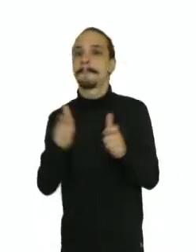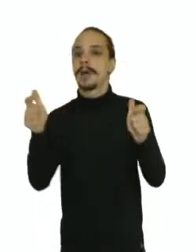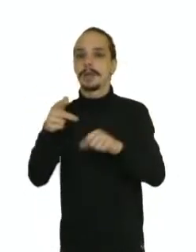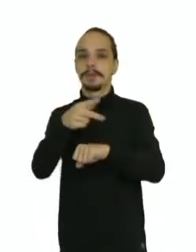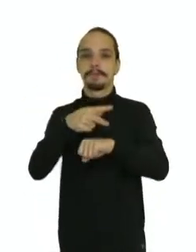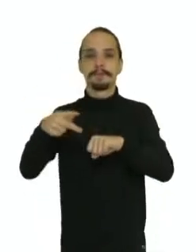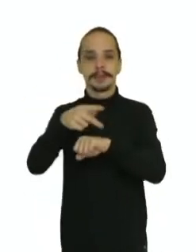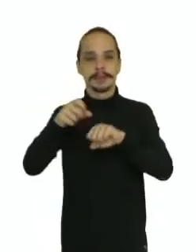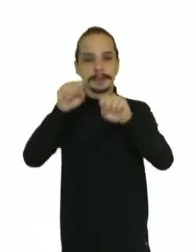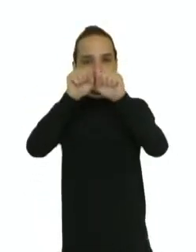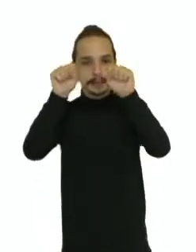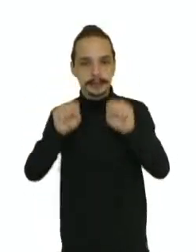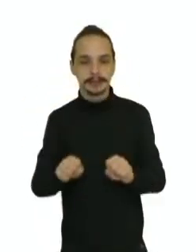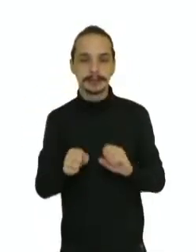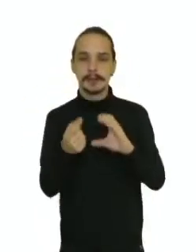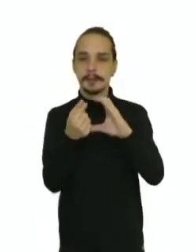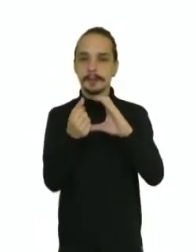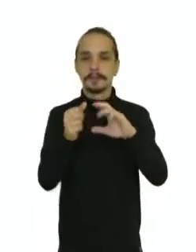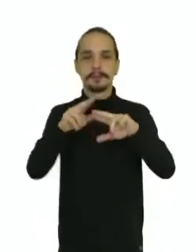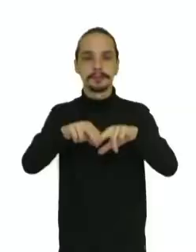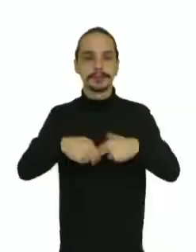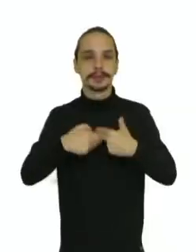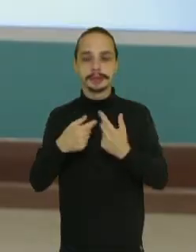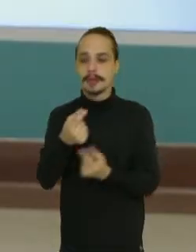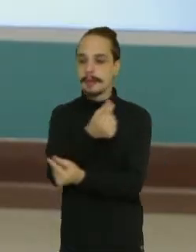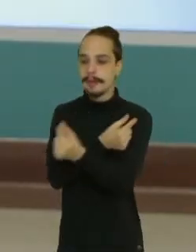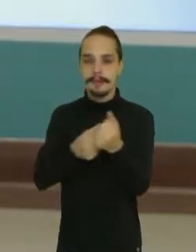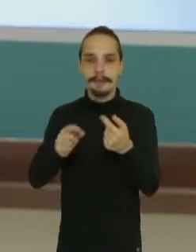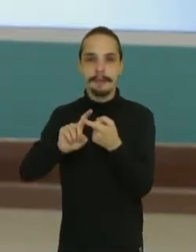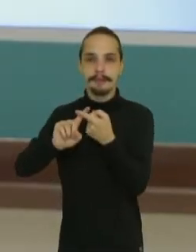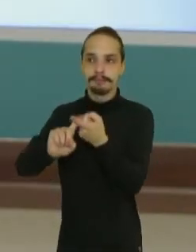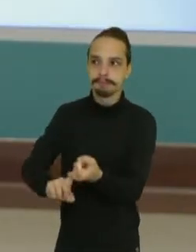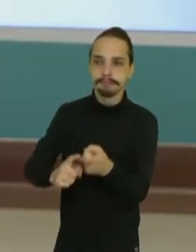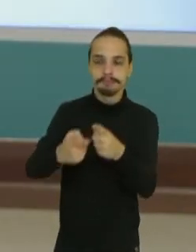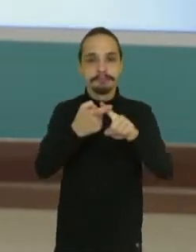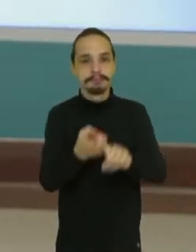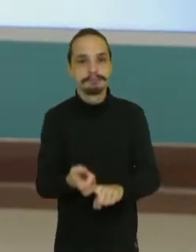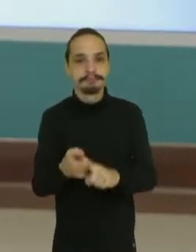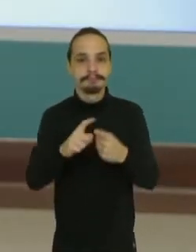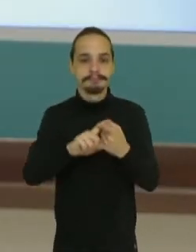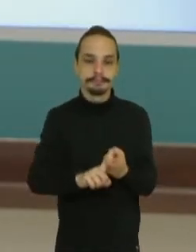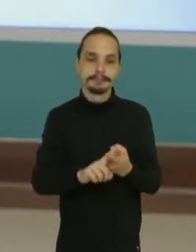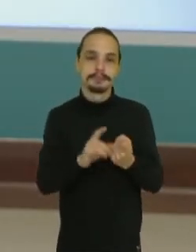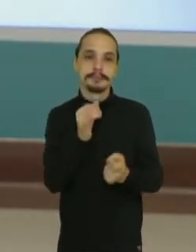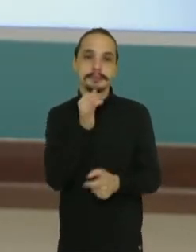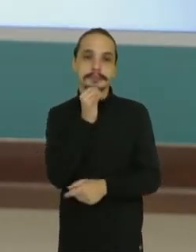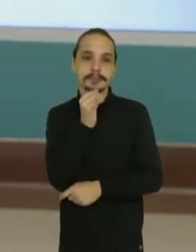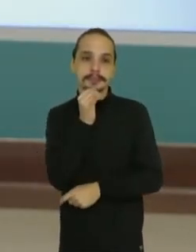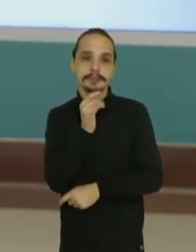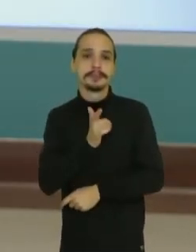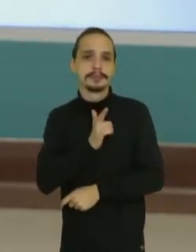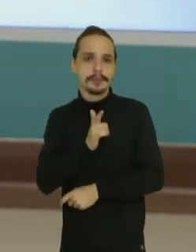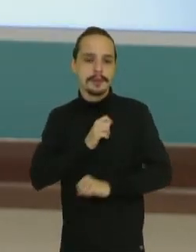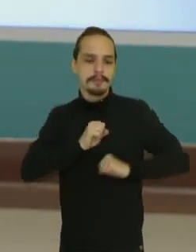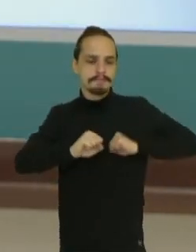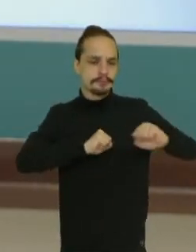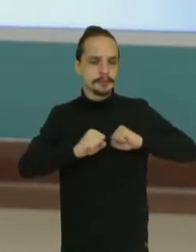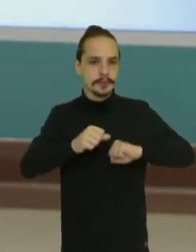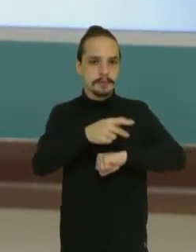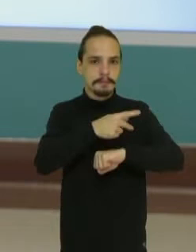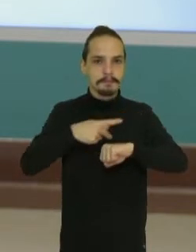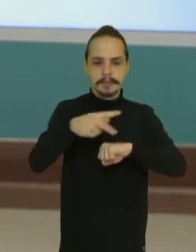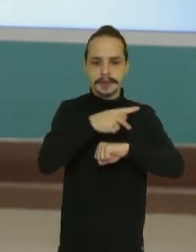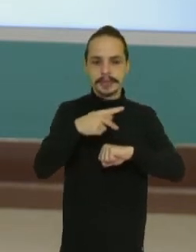pois as economias são dependentes entre si. Então, se você tem uma grande potência econômica no mundo e esse